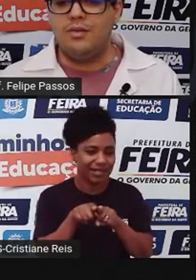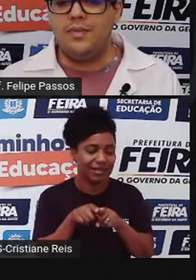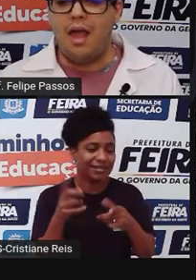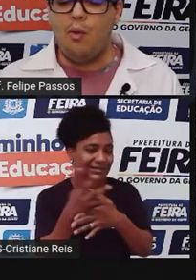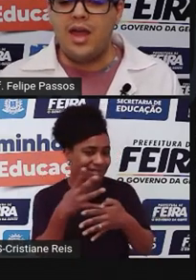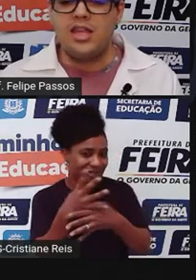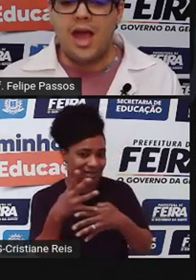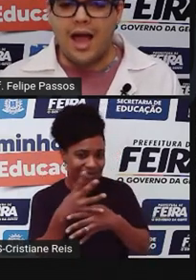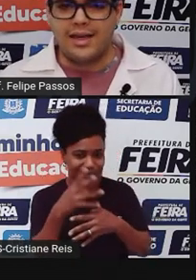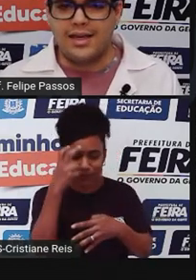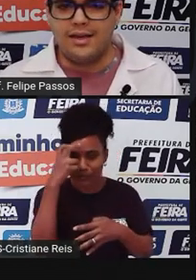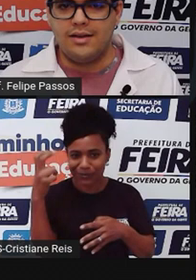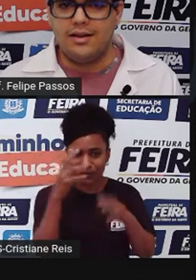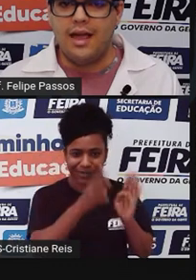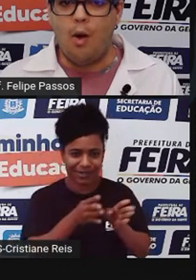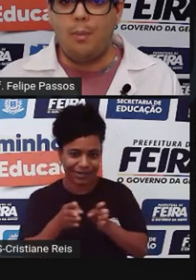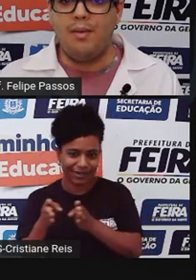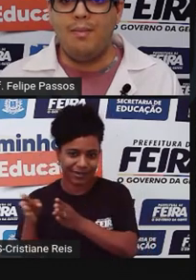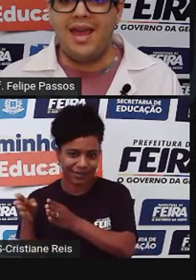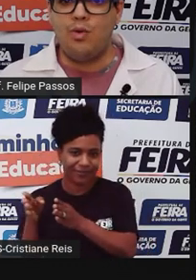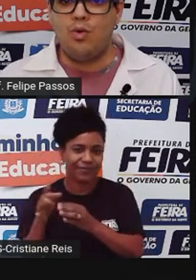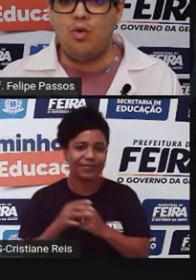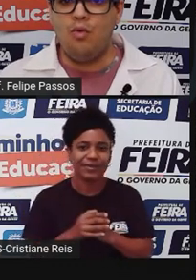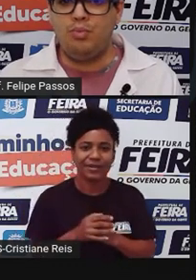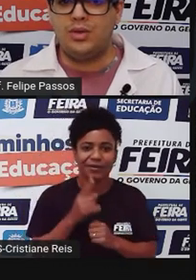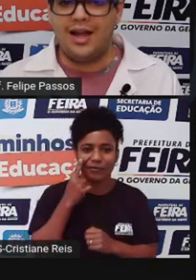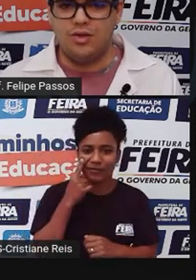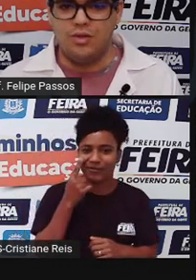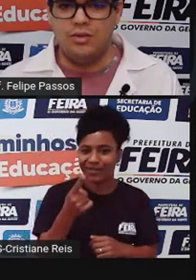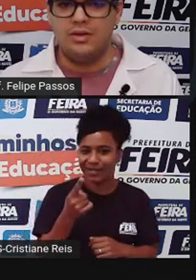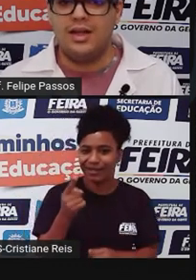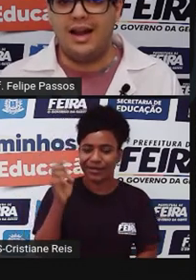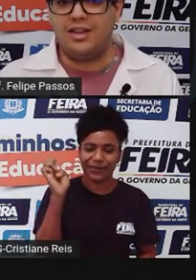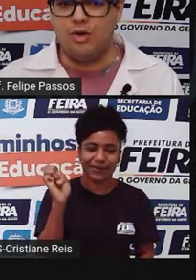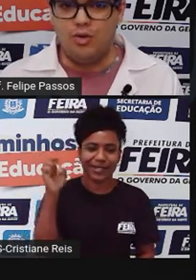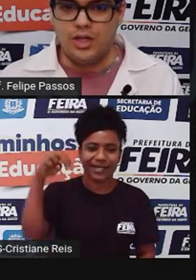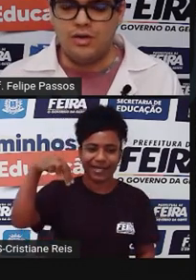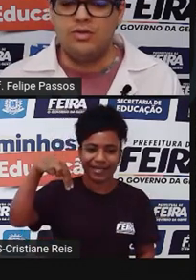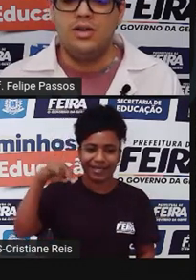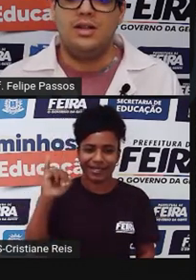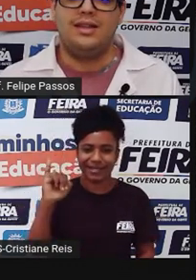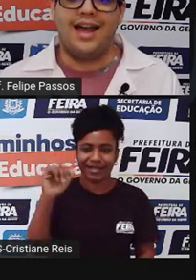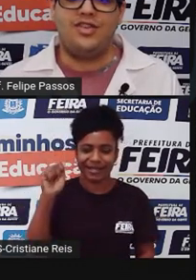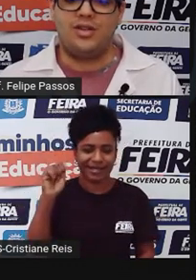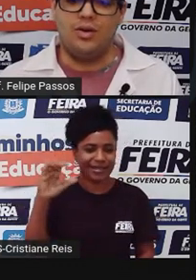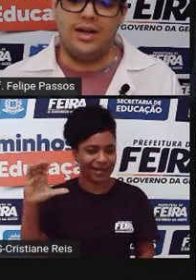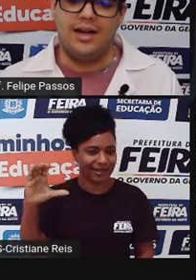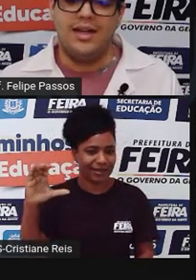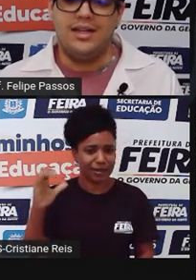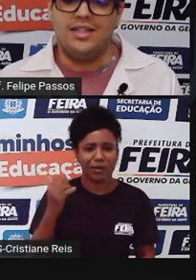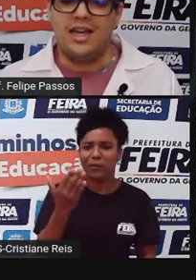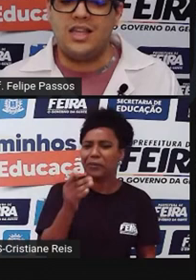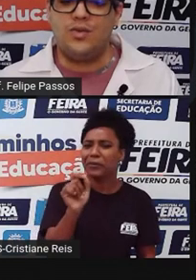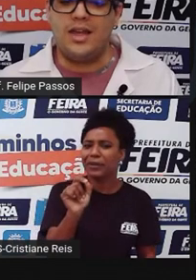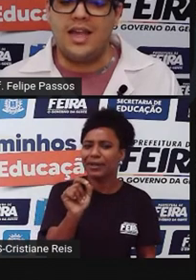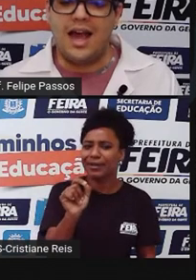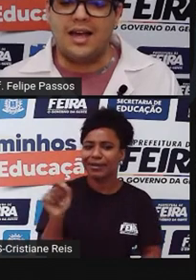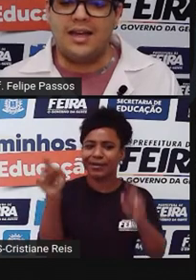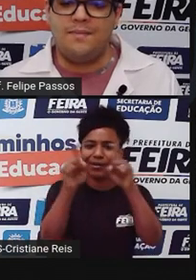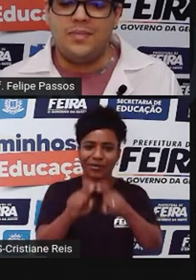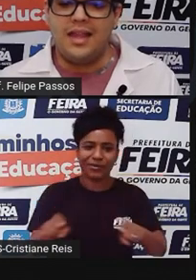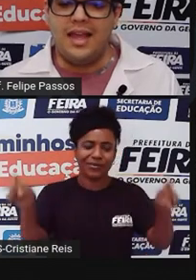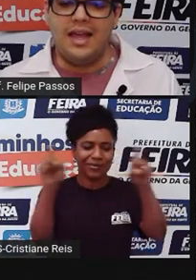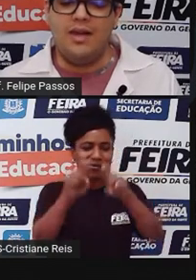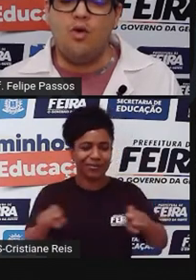que vocês estão vendo é o Eniac é o primeiro computador eletrônico da história gente